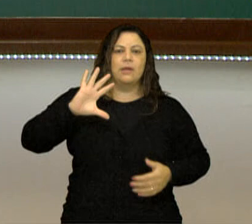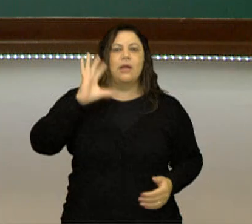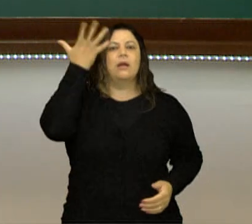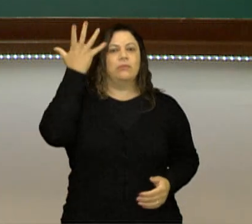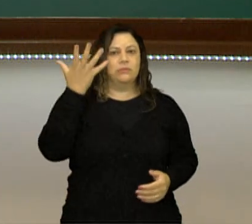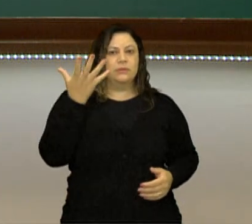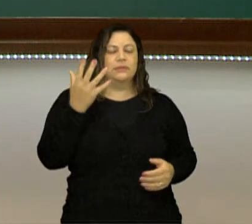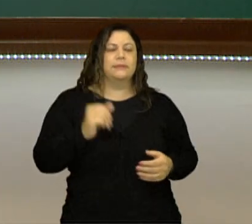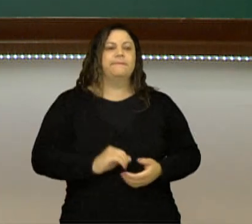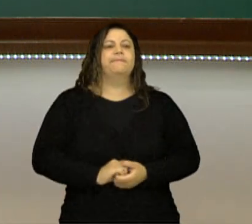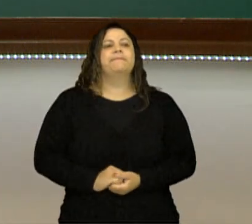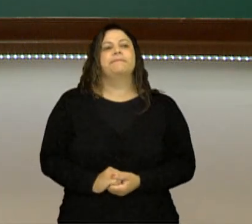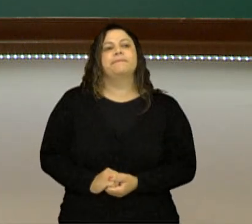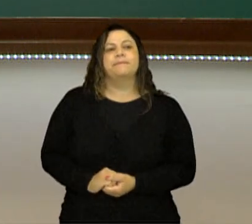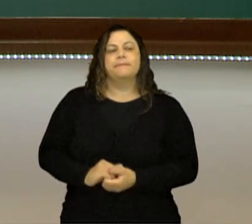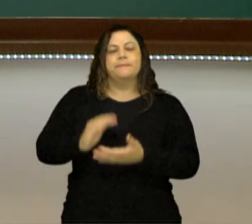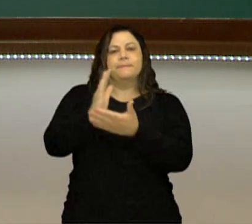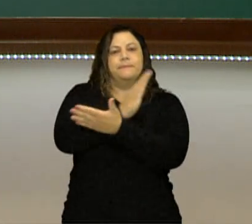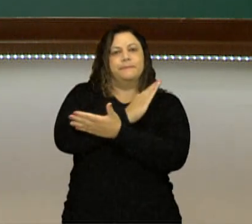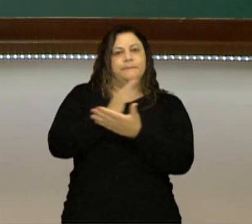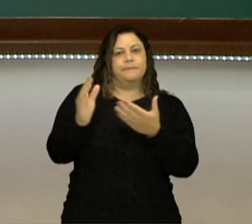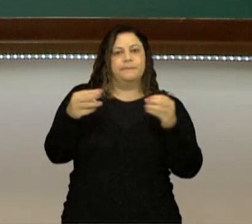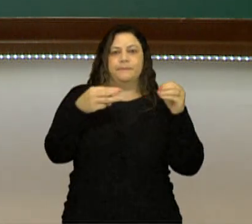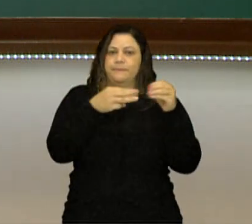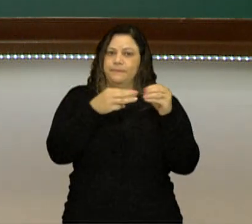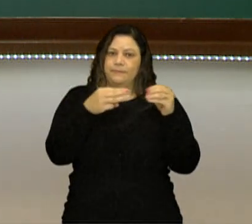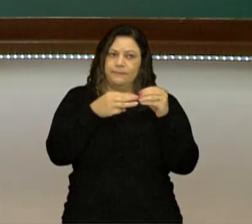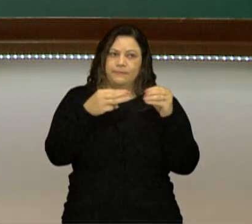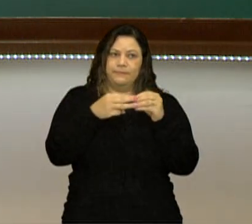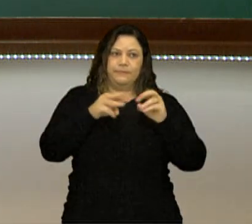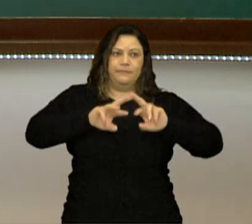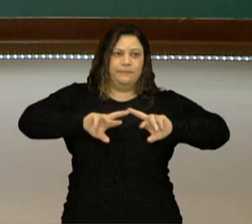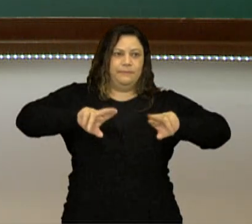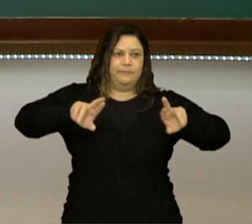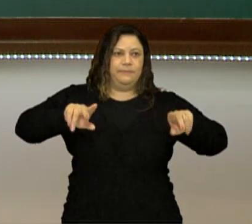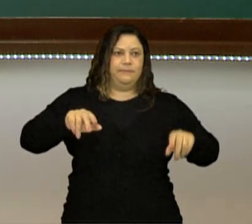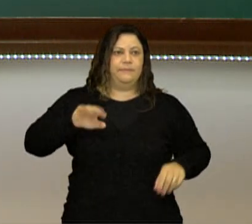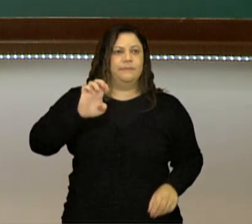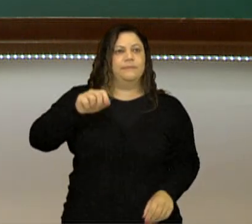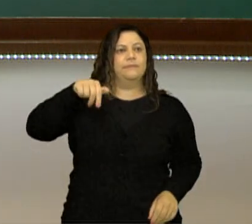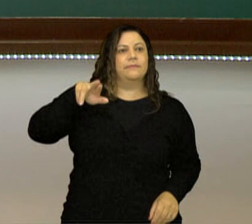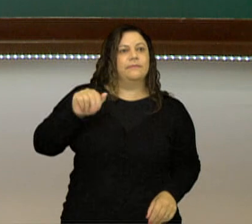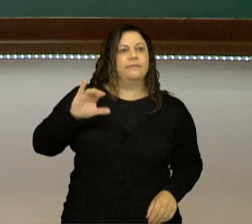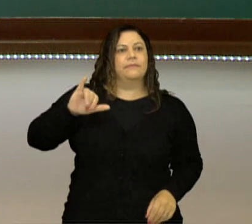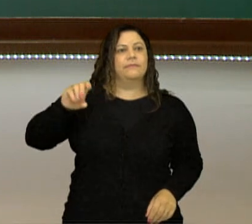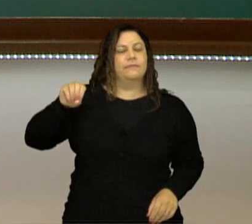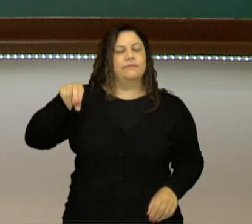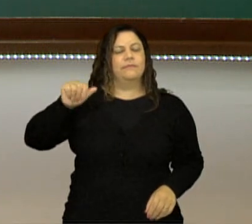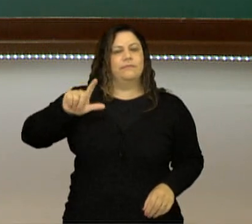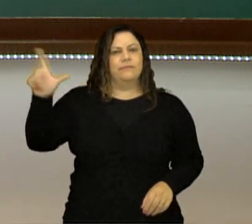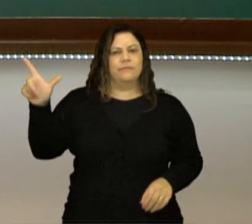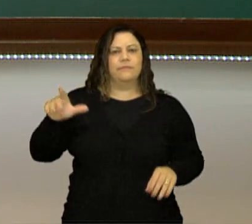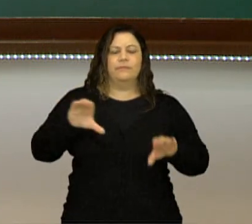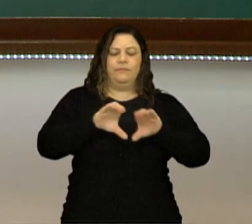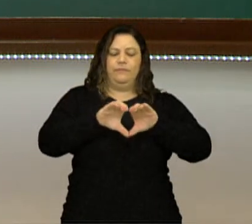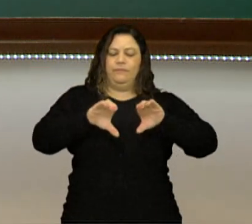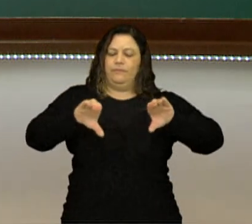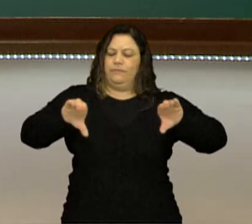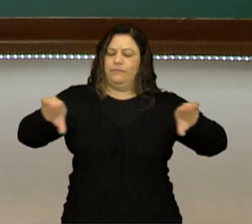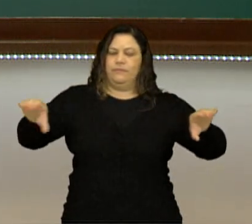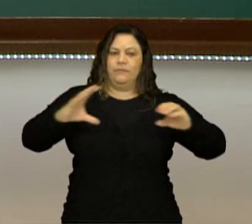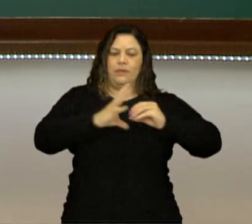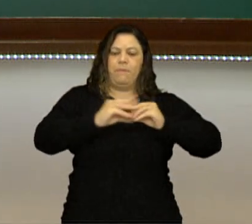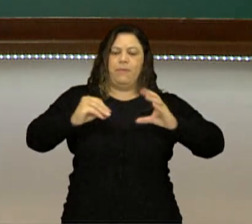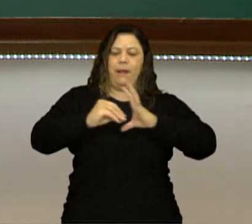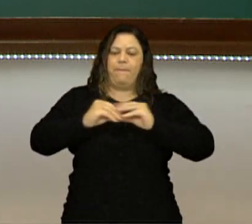essas divisões. A divisão celular pode ser tanto equacional quanto reducional. Equacional quando ela equaliza, mantém ali aquele número igual